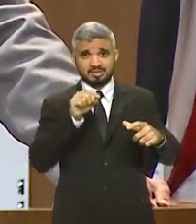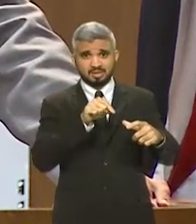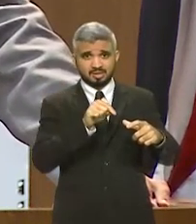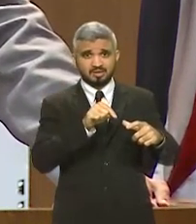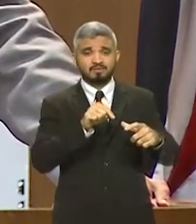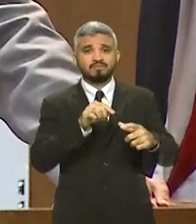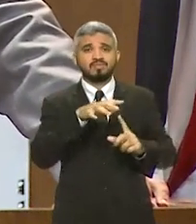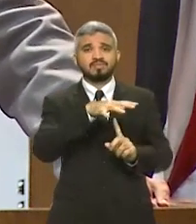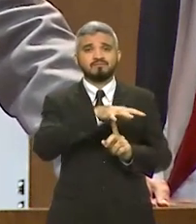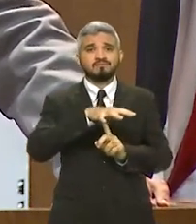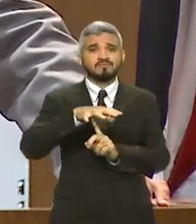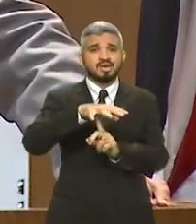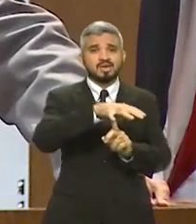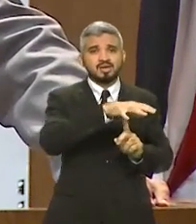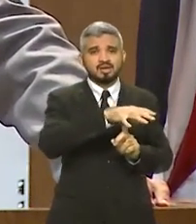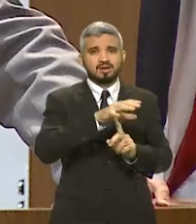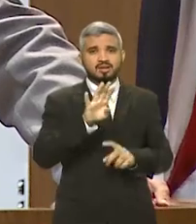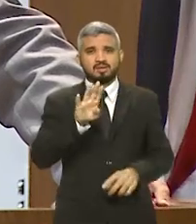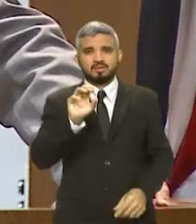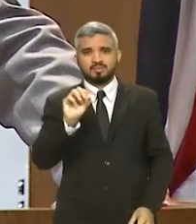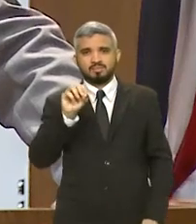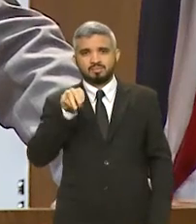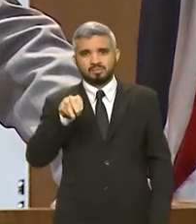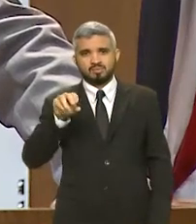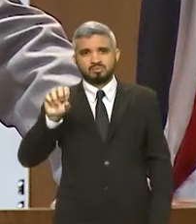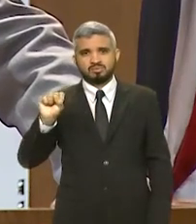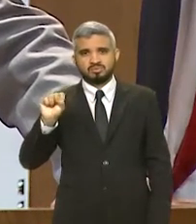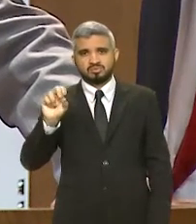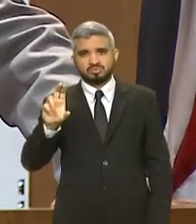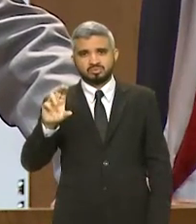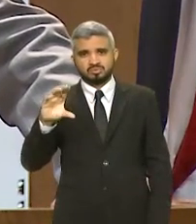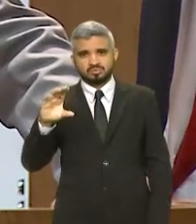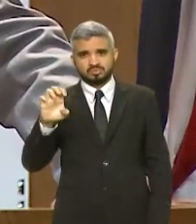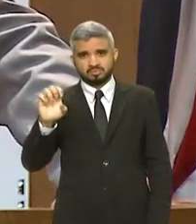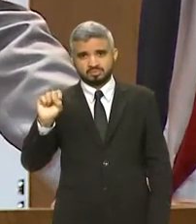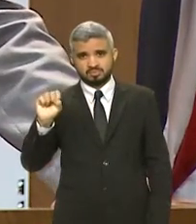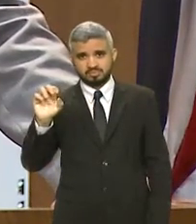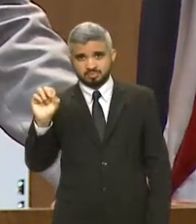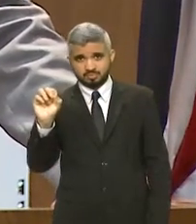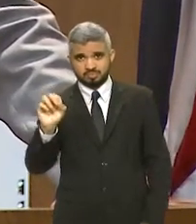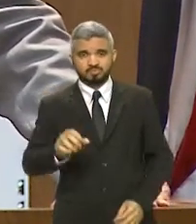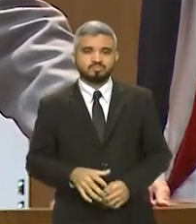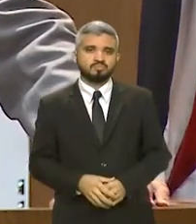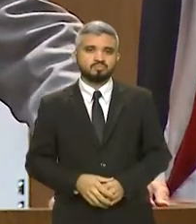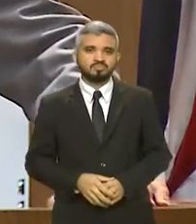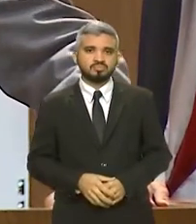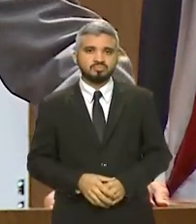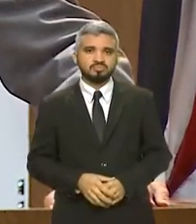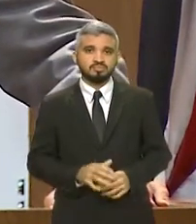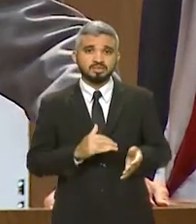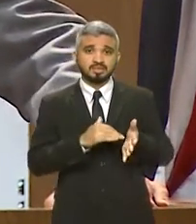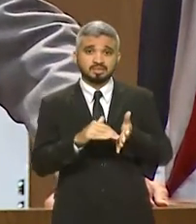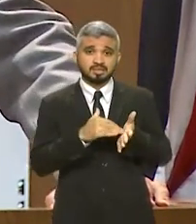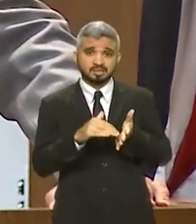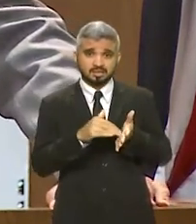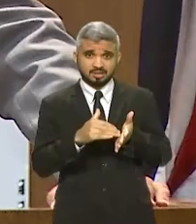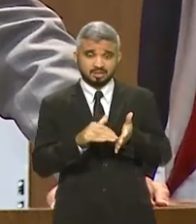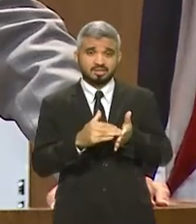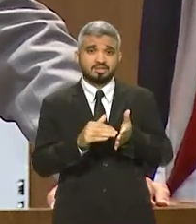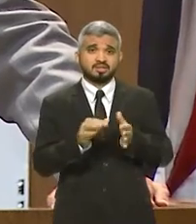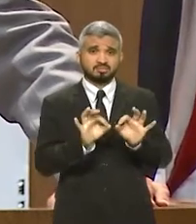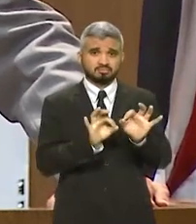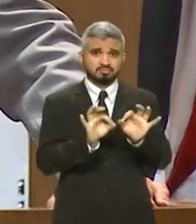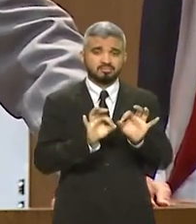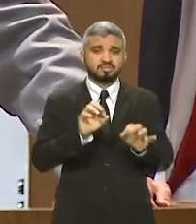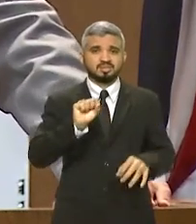do Bom Sucesso, bem no início da Feira do Bom Sucesso. Já a SEGEP, Secretaria de Gestão e